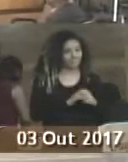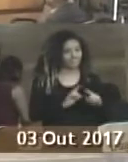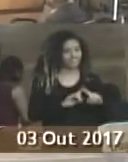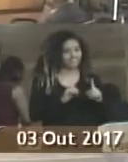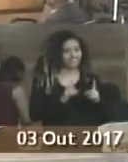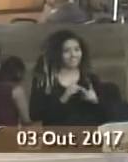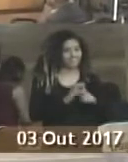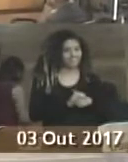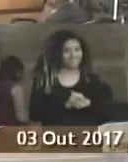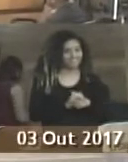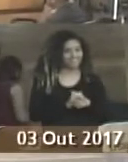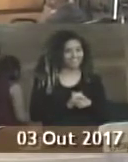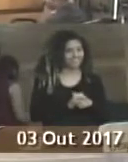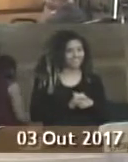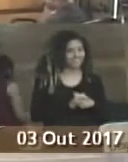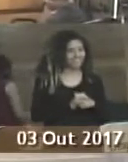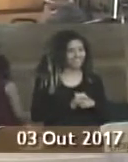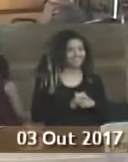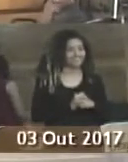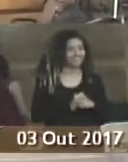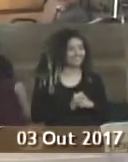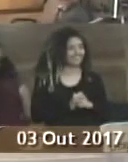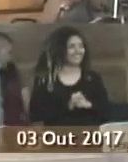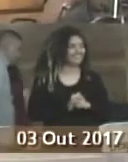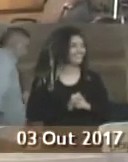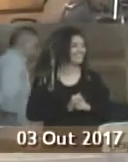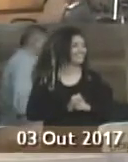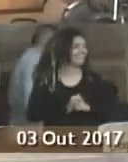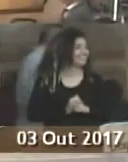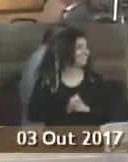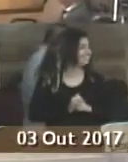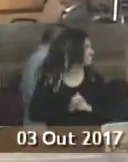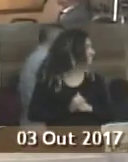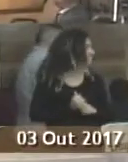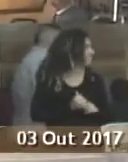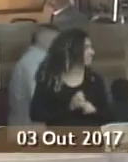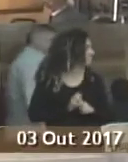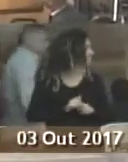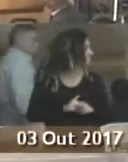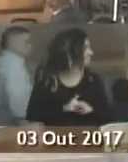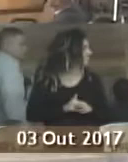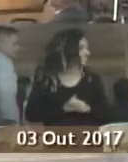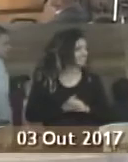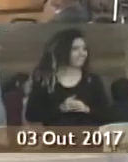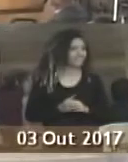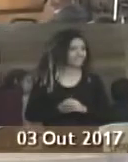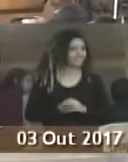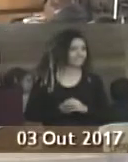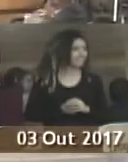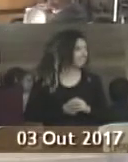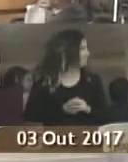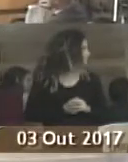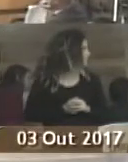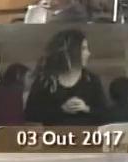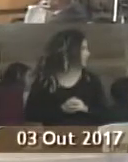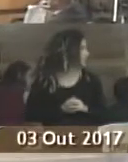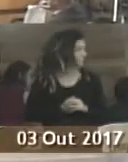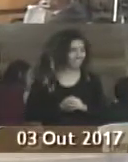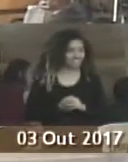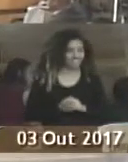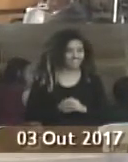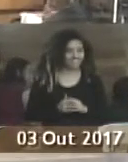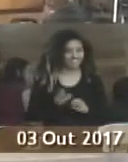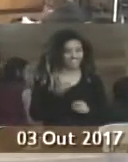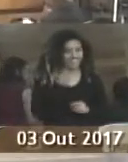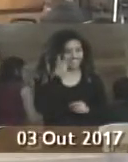mas ele também acaba com a nossa vida muitas vezes. Pode ter certeza com a que palavra... Vossa Excelência mora no nosso coração e que a gente tem muita admiração por você. Parabéns.